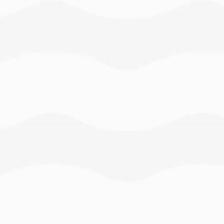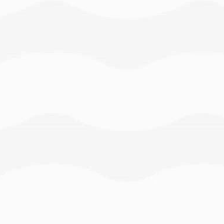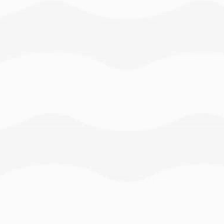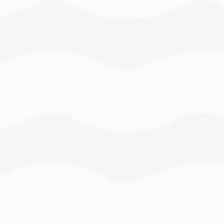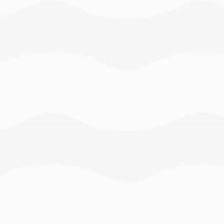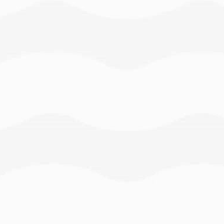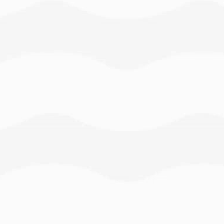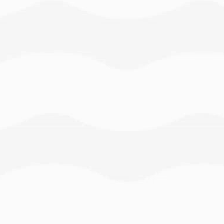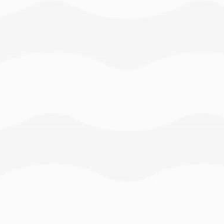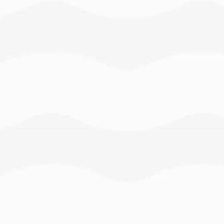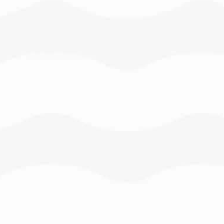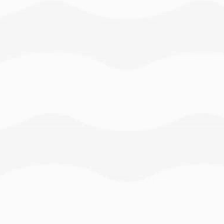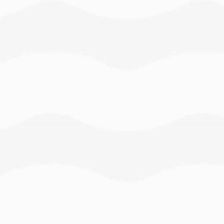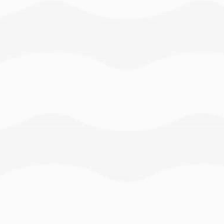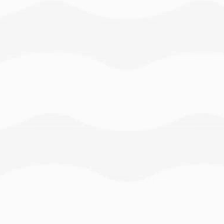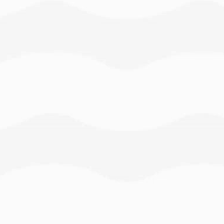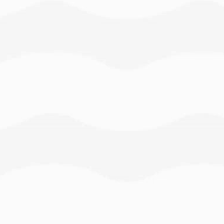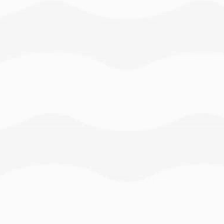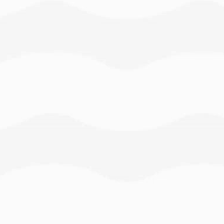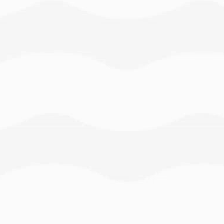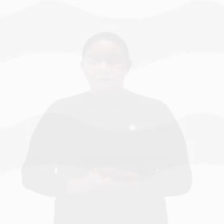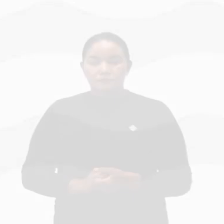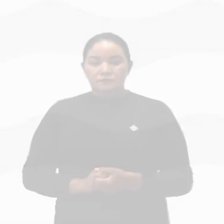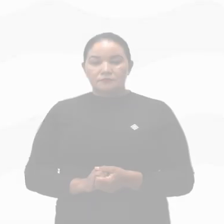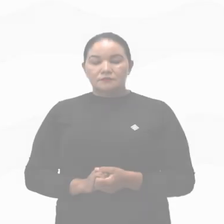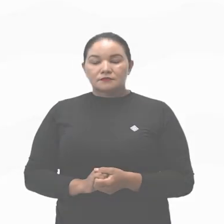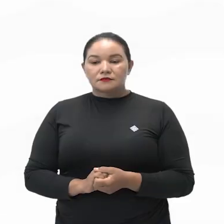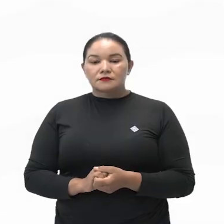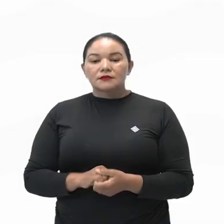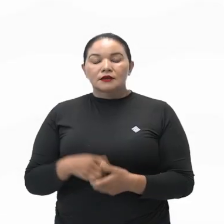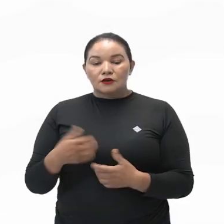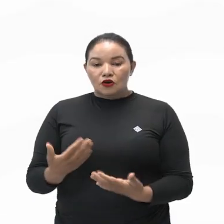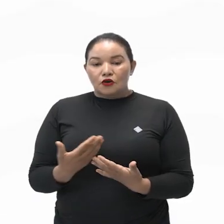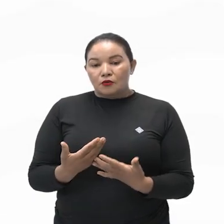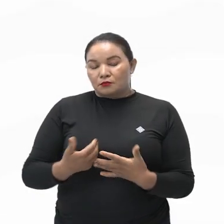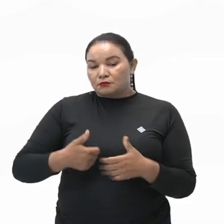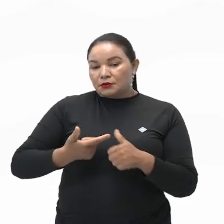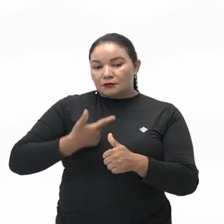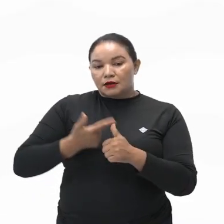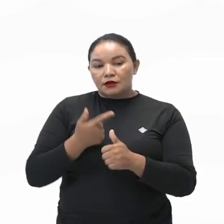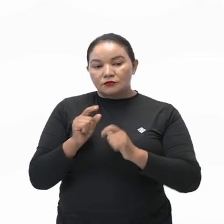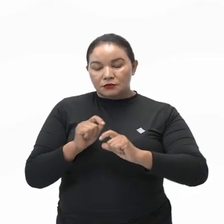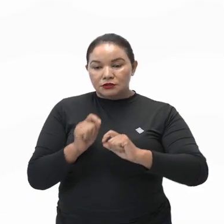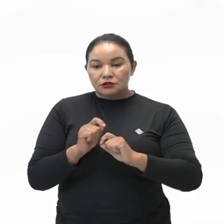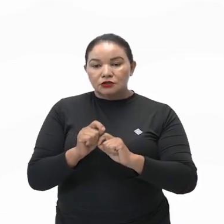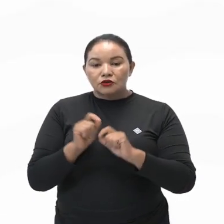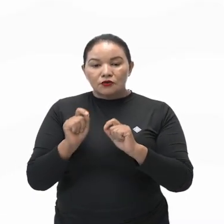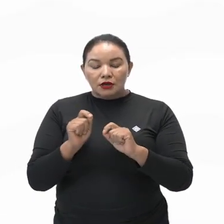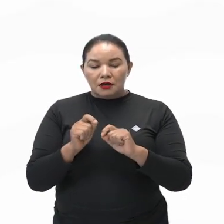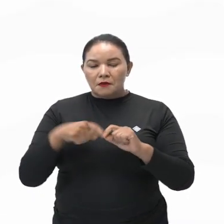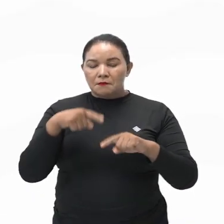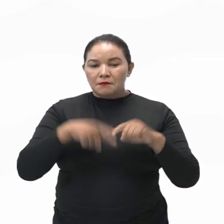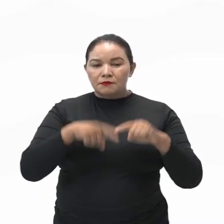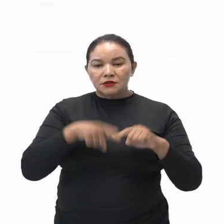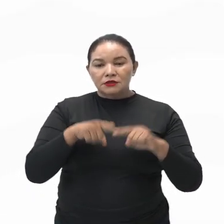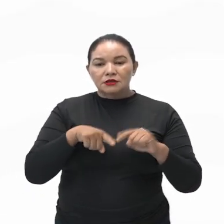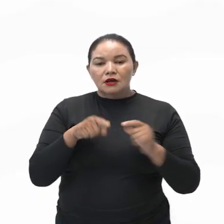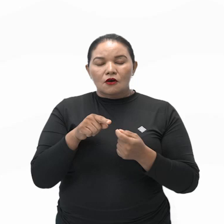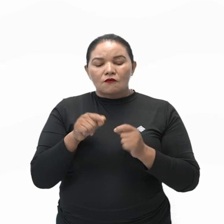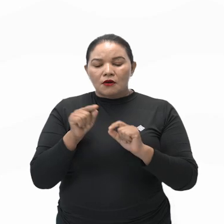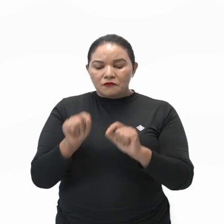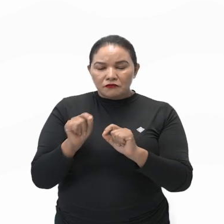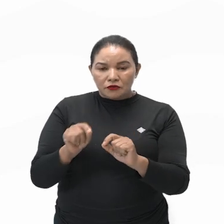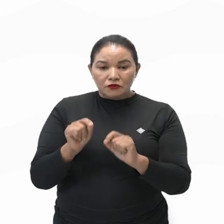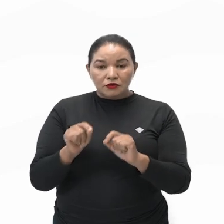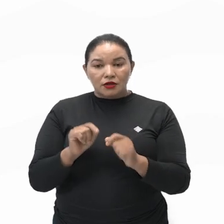Primeiro, claro, o resíduo ele é gerado. Você precisa pensar o que você vai fazer com esse resíduo.